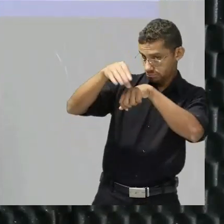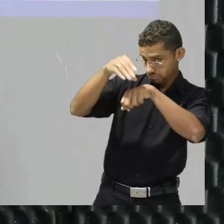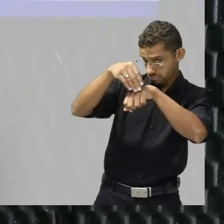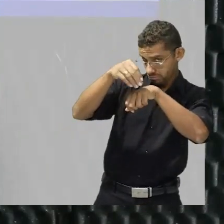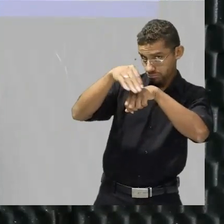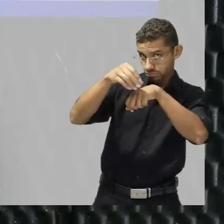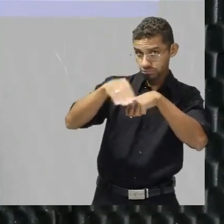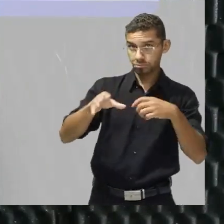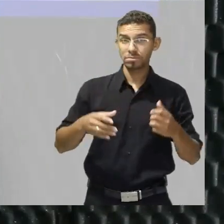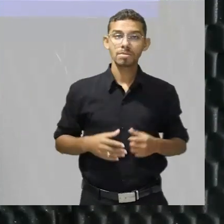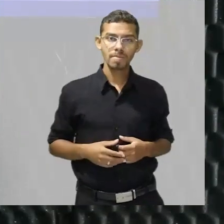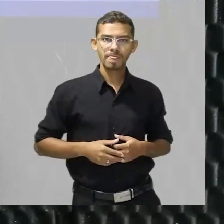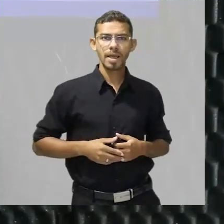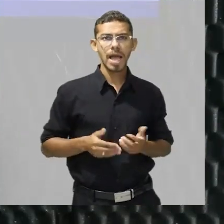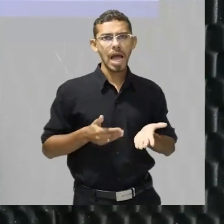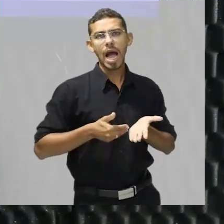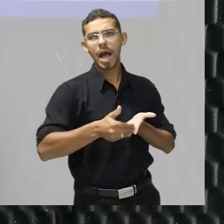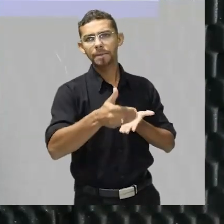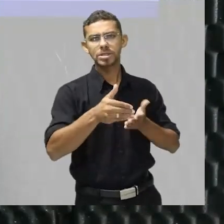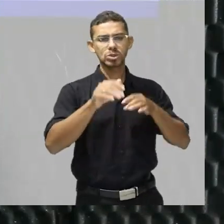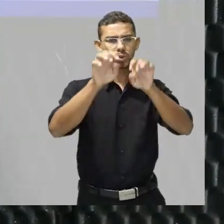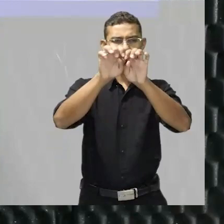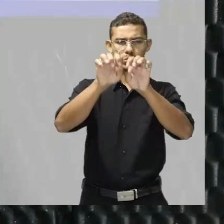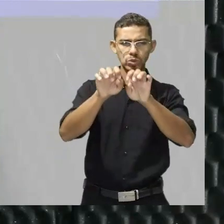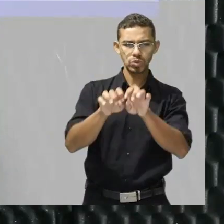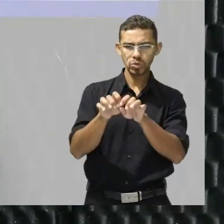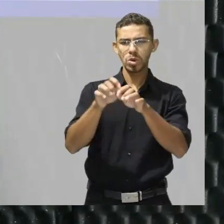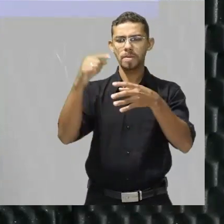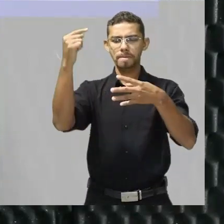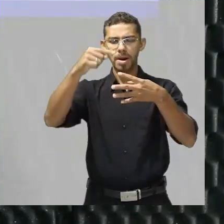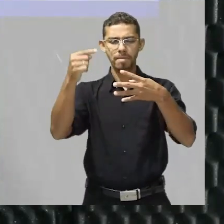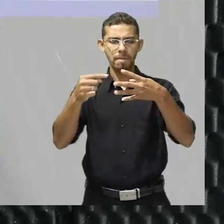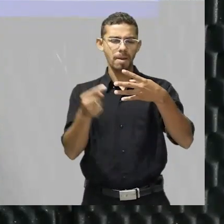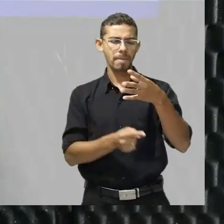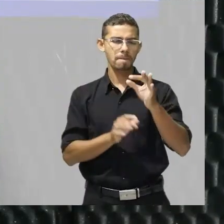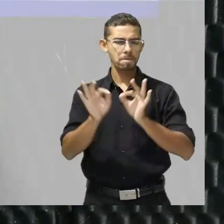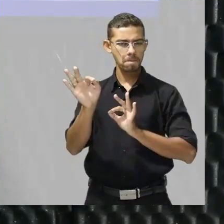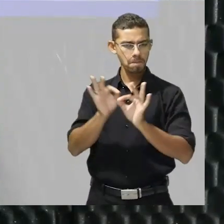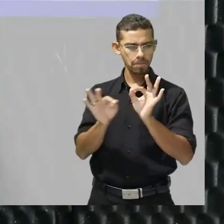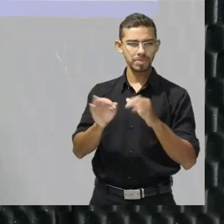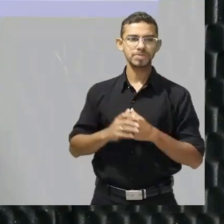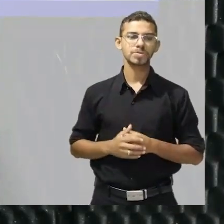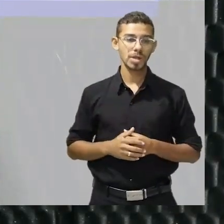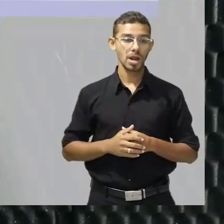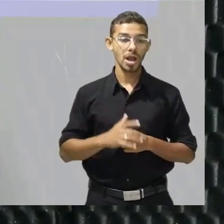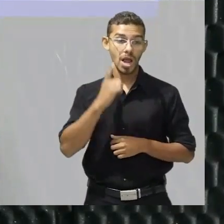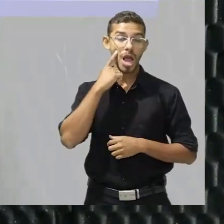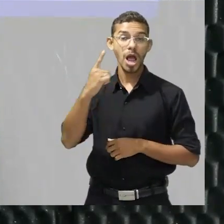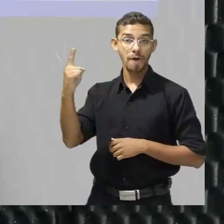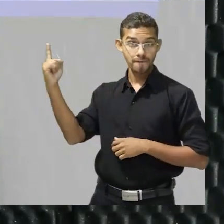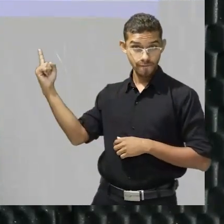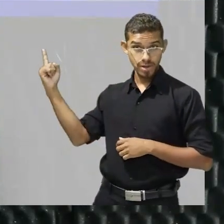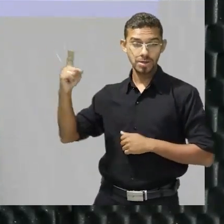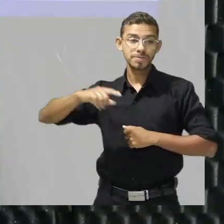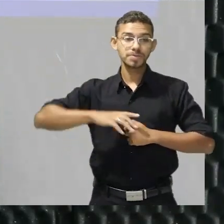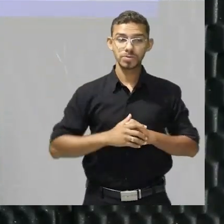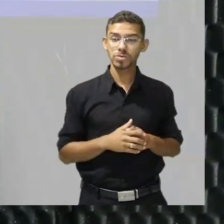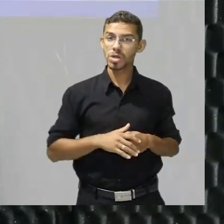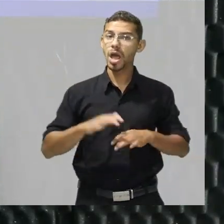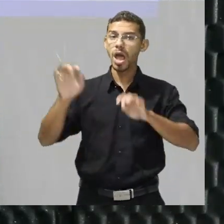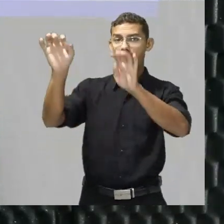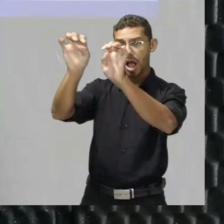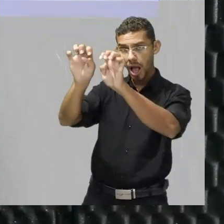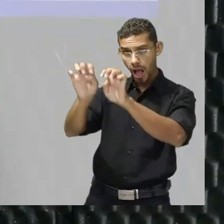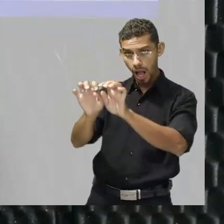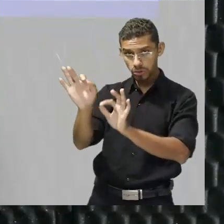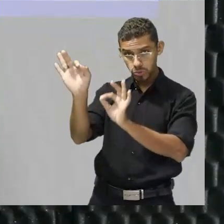estrutura nós vamos traçar o passo a passo para fazer o desenvolvimento como vai ficar a estrutura Esse é o